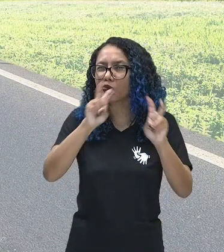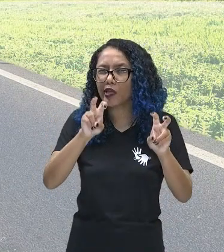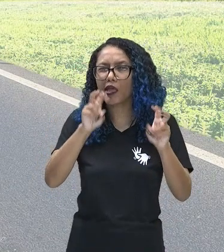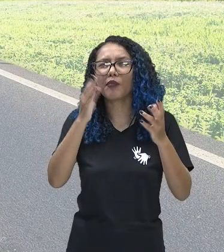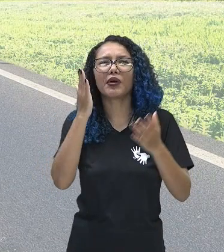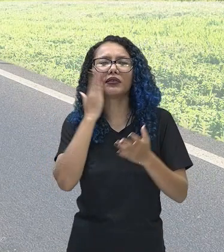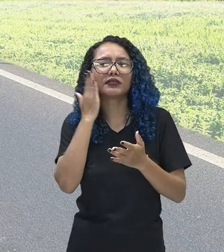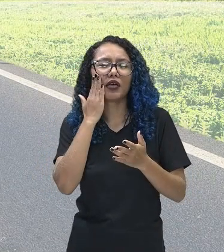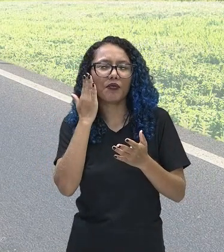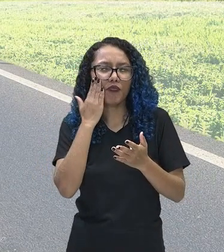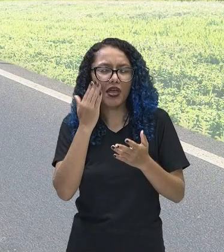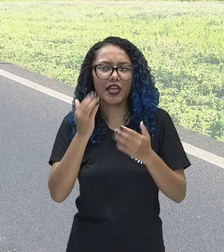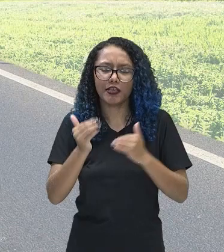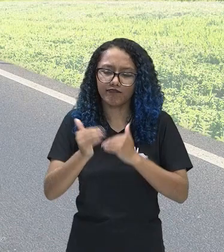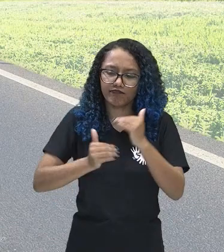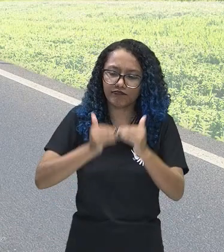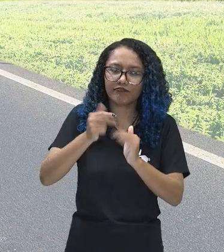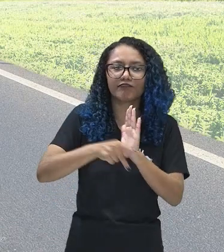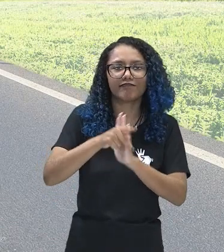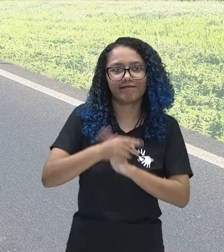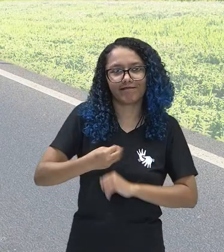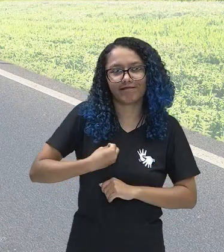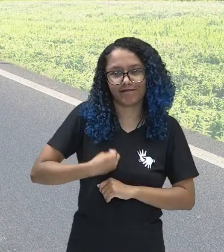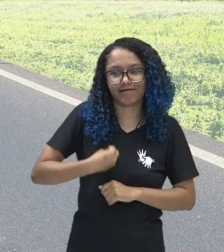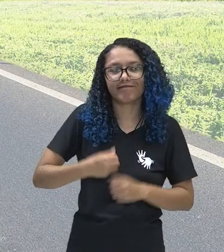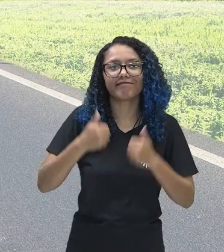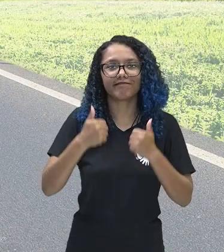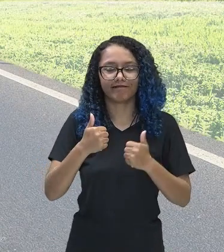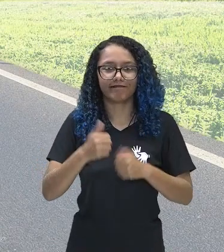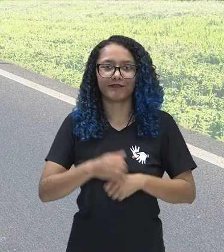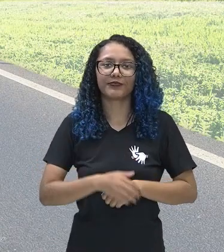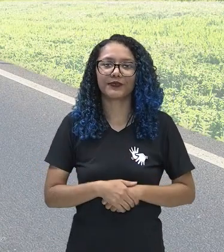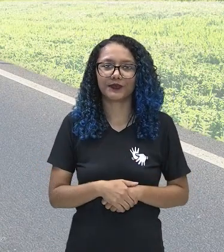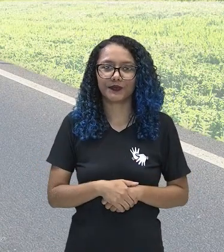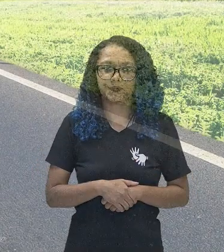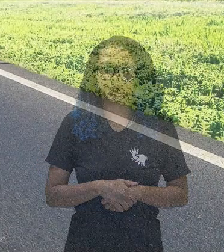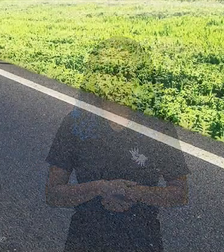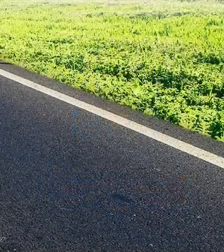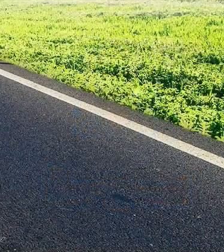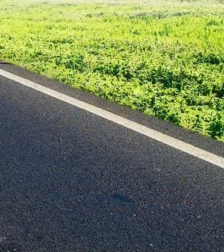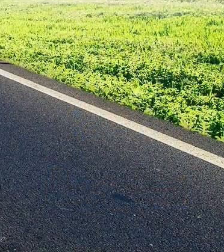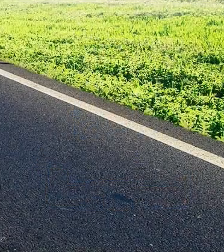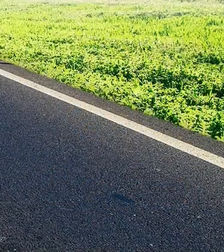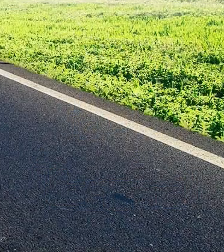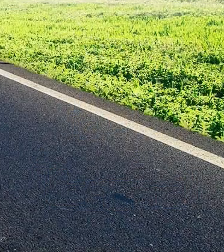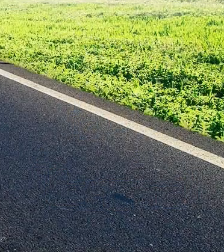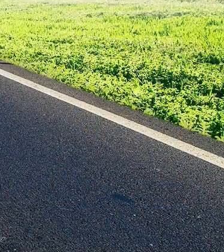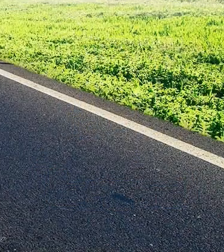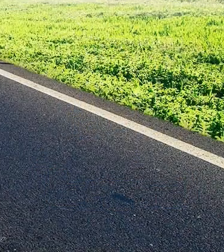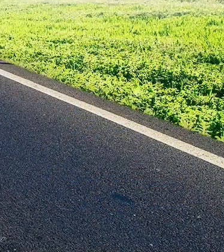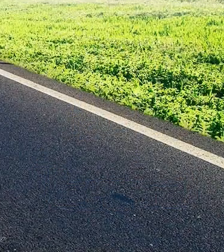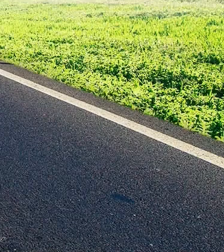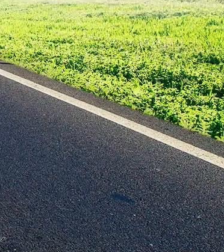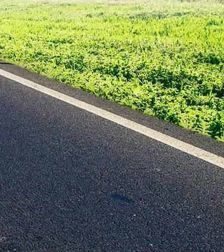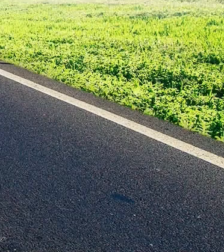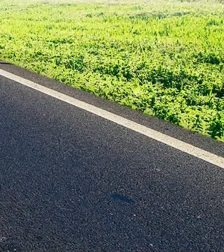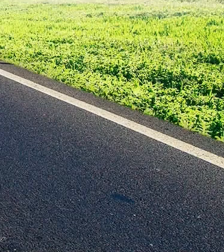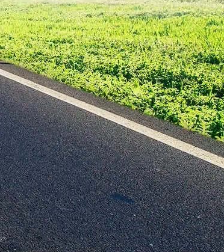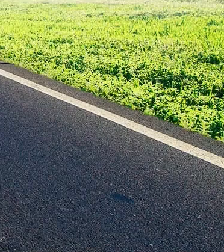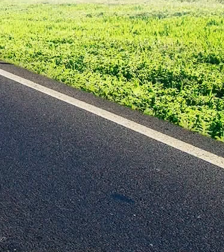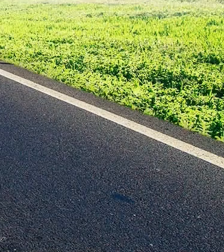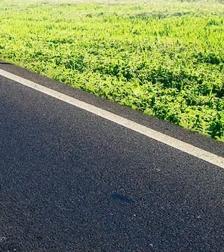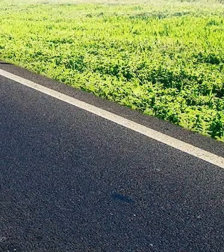né, e construir esse projeto de vida. E essa jornada, ela é única, tá? Só você pode fazer